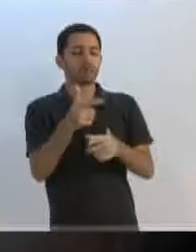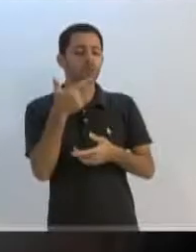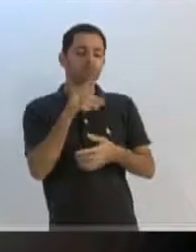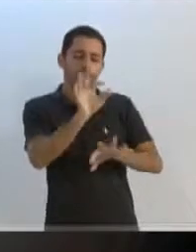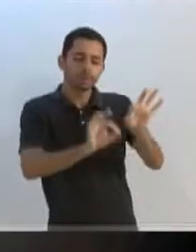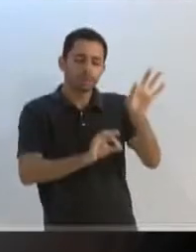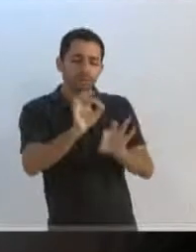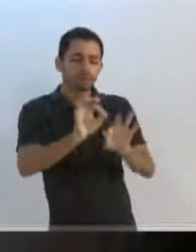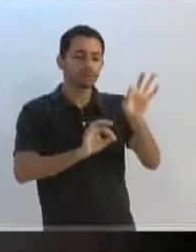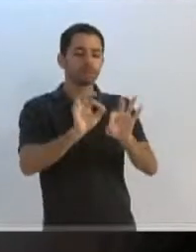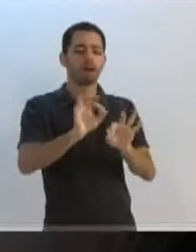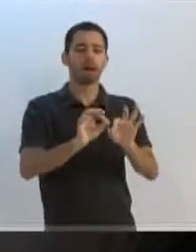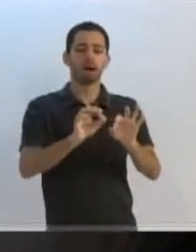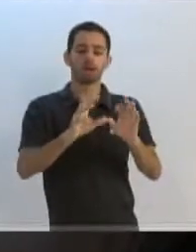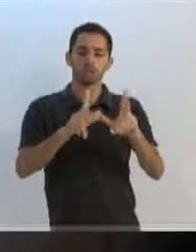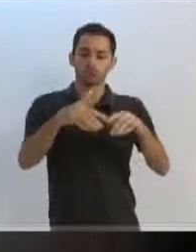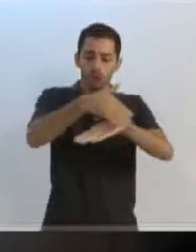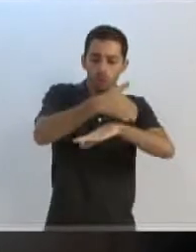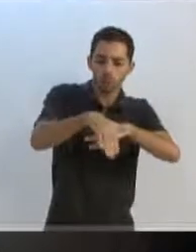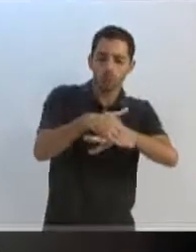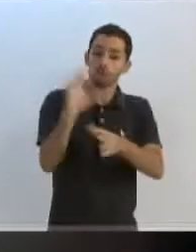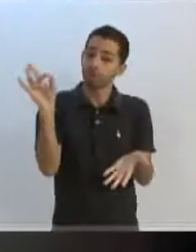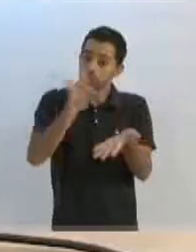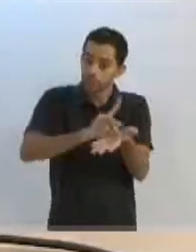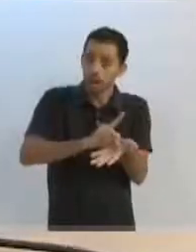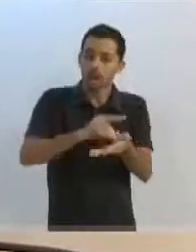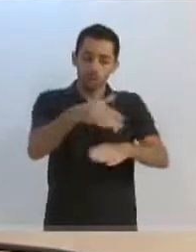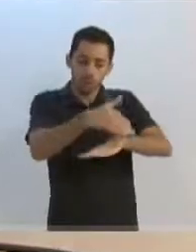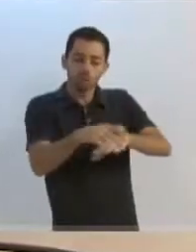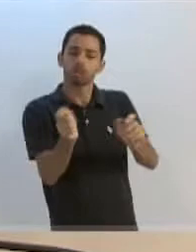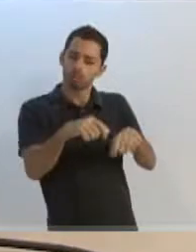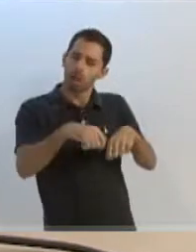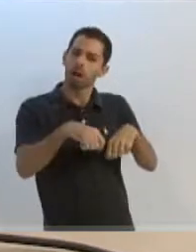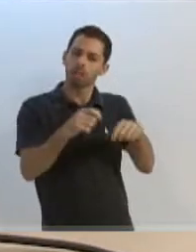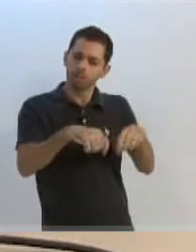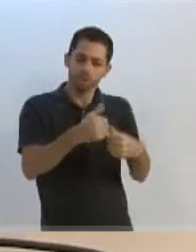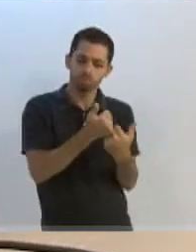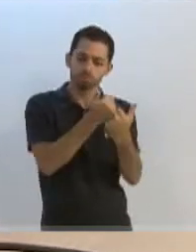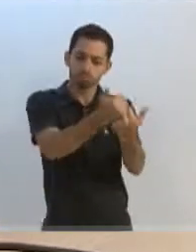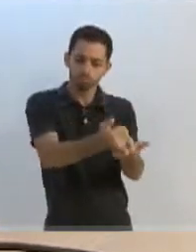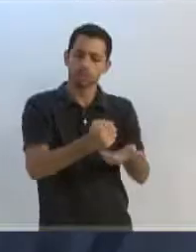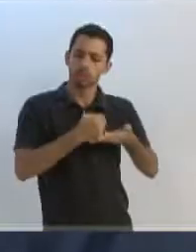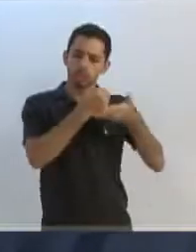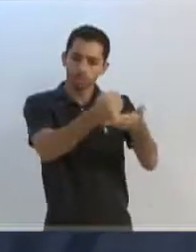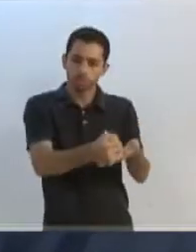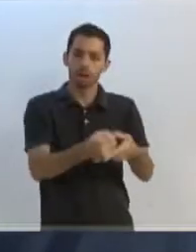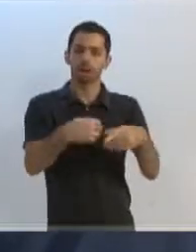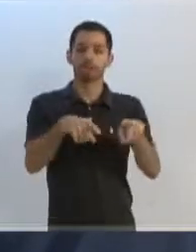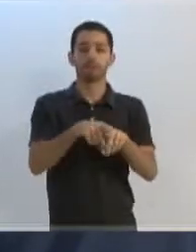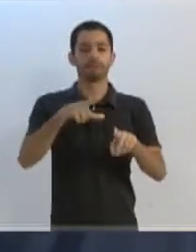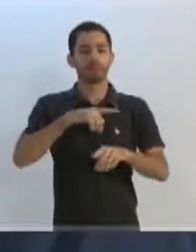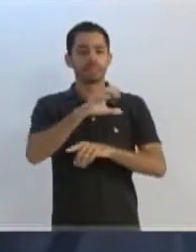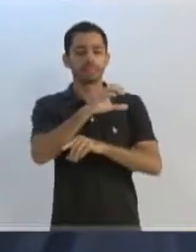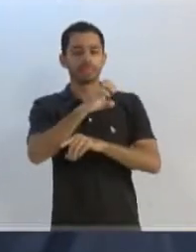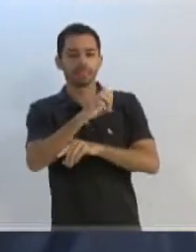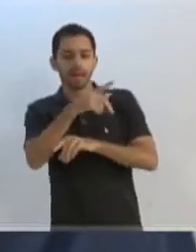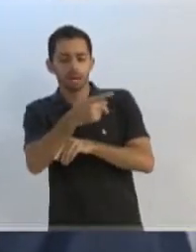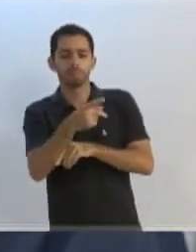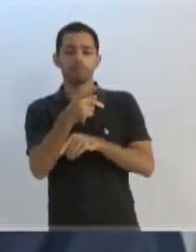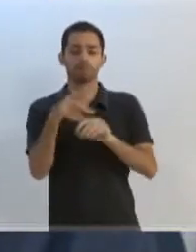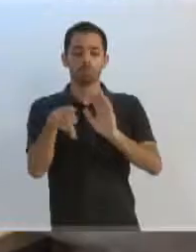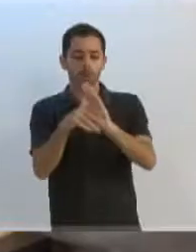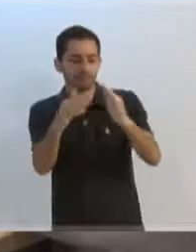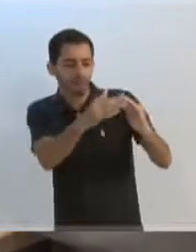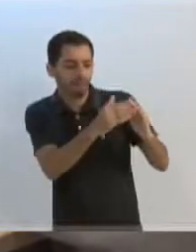ruas nas várias vezes tornando-os as oficiais que já ajudaria se possível for tercek nessas ruas numerar as residências buscar